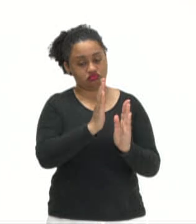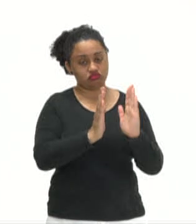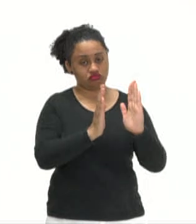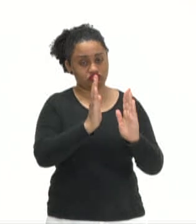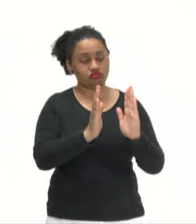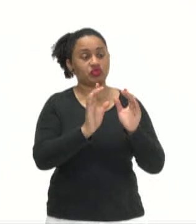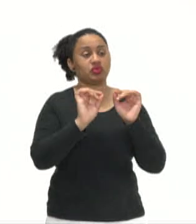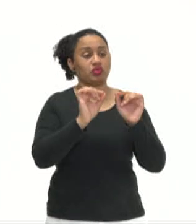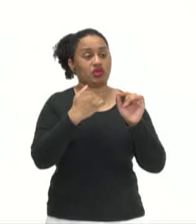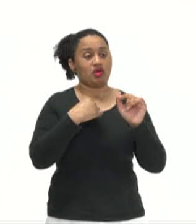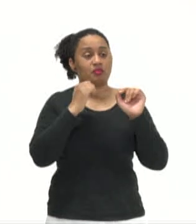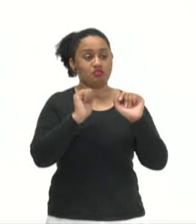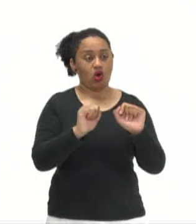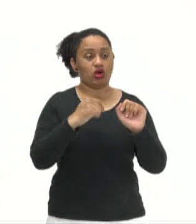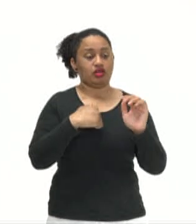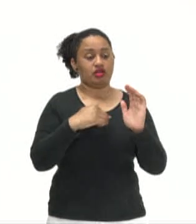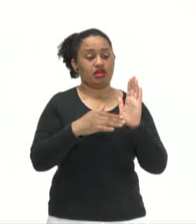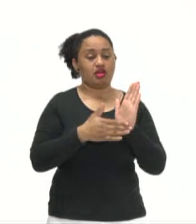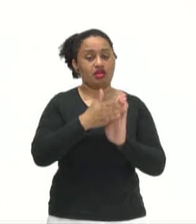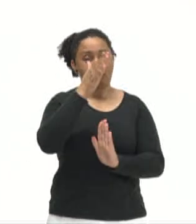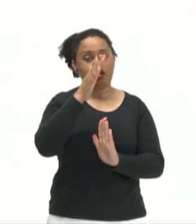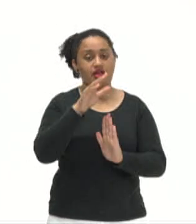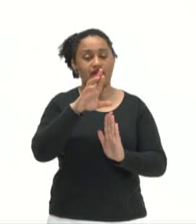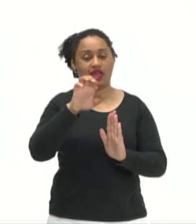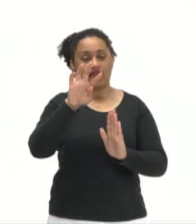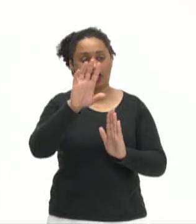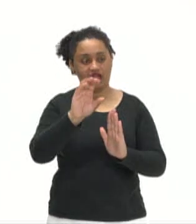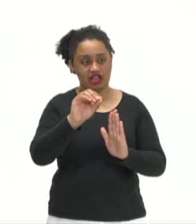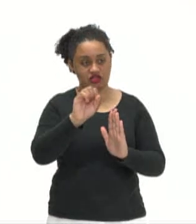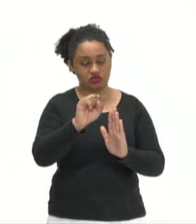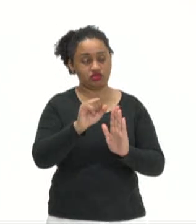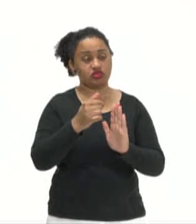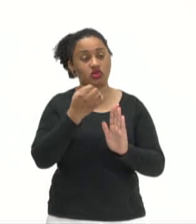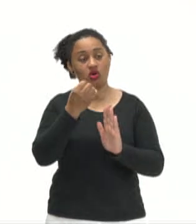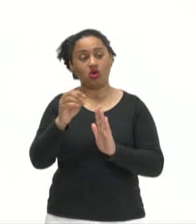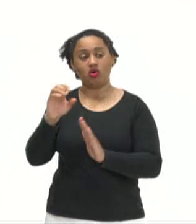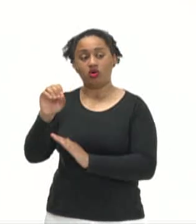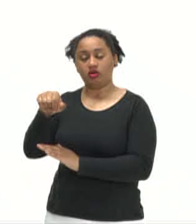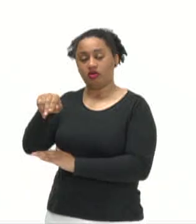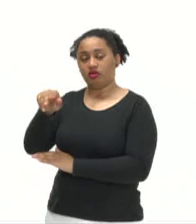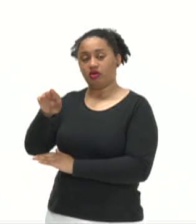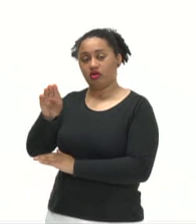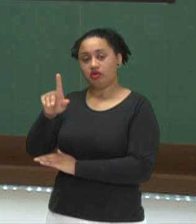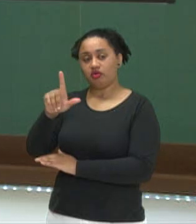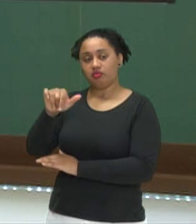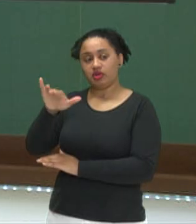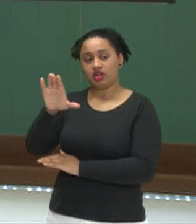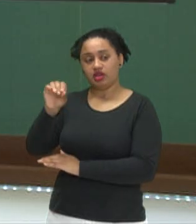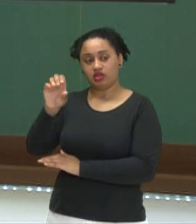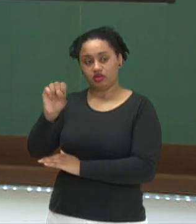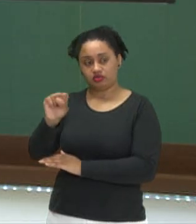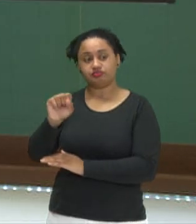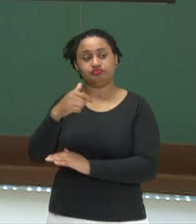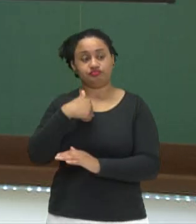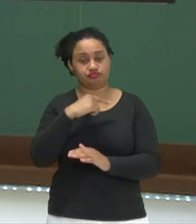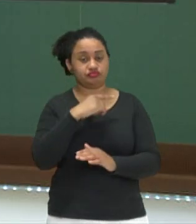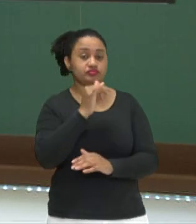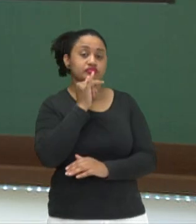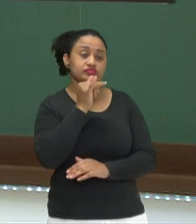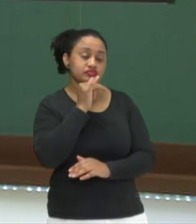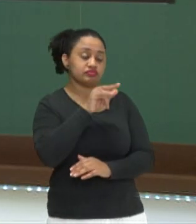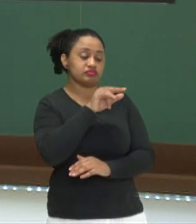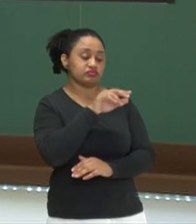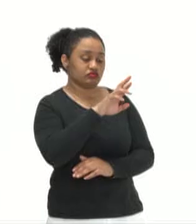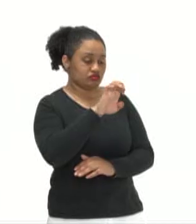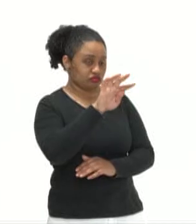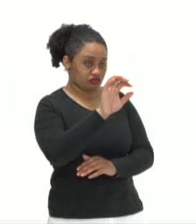os prismas podem ser retos ou oblíquos. O reto, aqui nós temos o exemplo do reto e do oblíquo. O